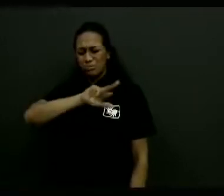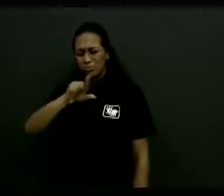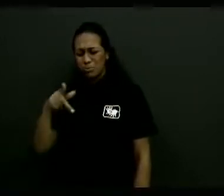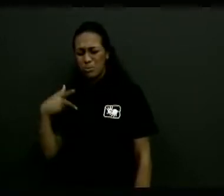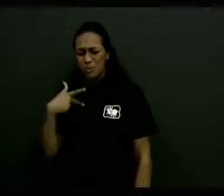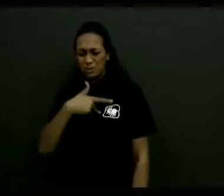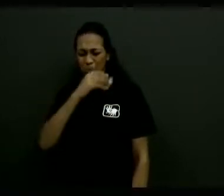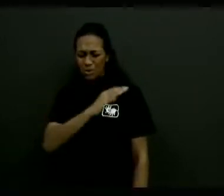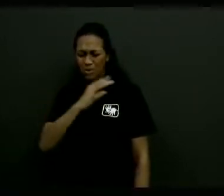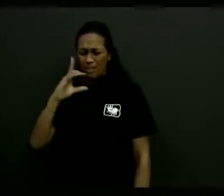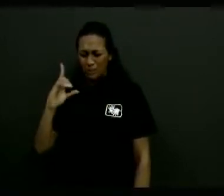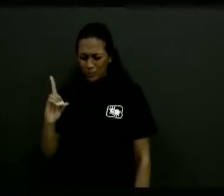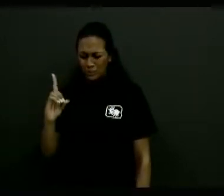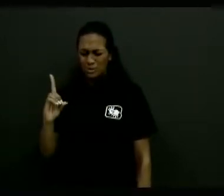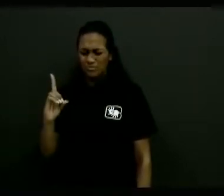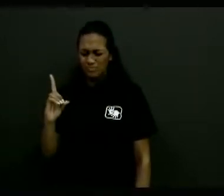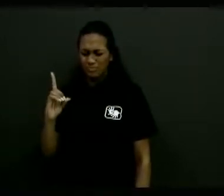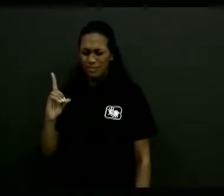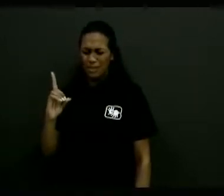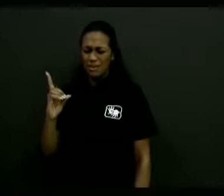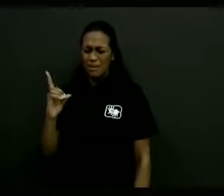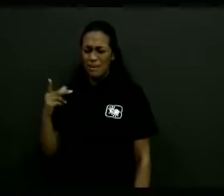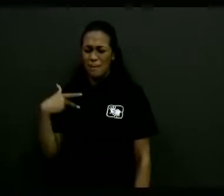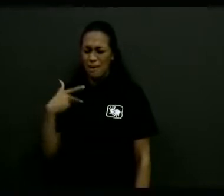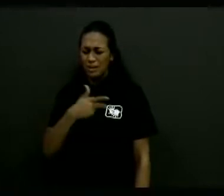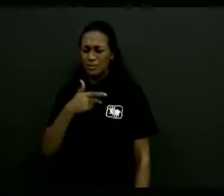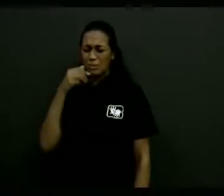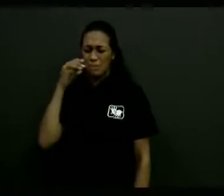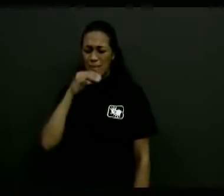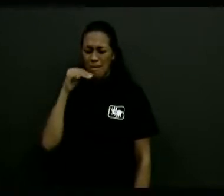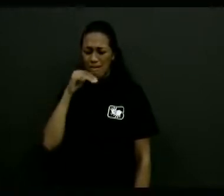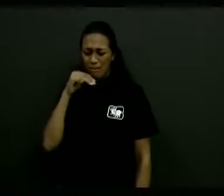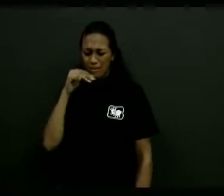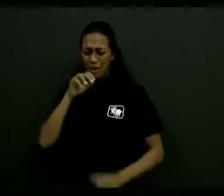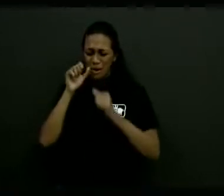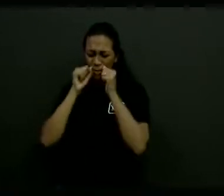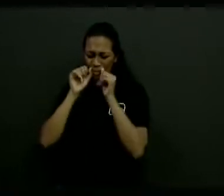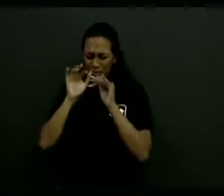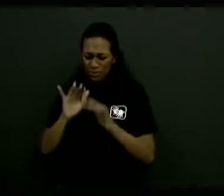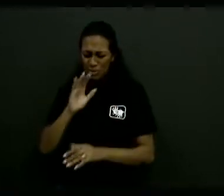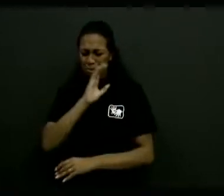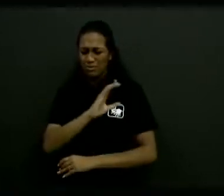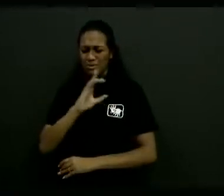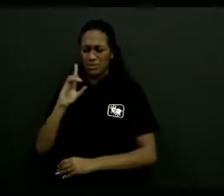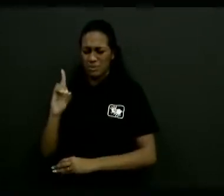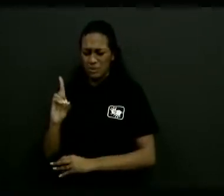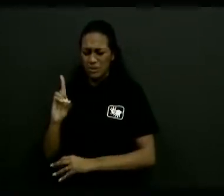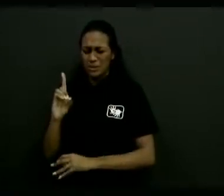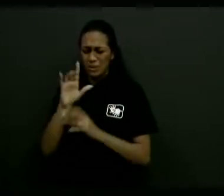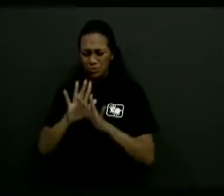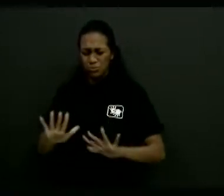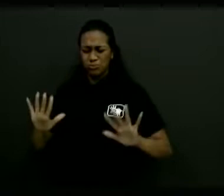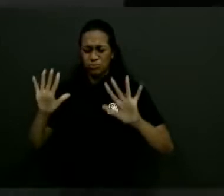nosso coordenador nacional, para o pastor Marcos Soares, Senhor, nosso coordenador estadual, para todos